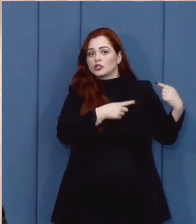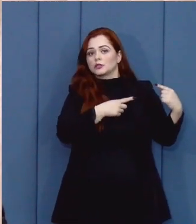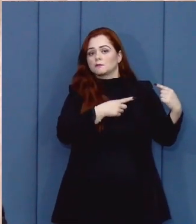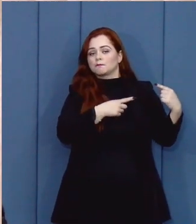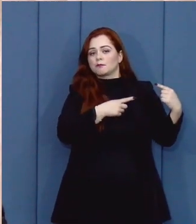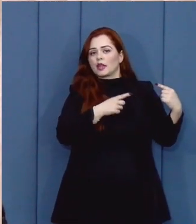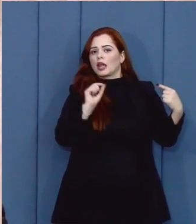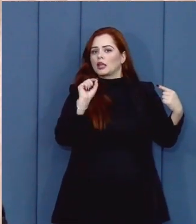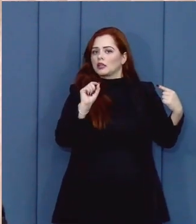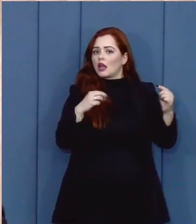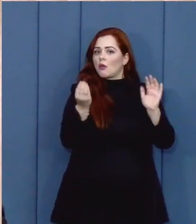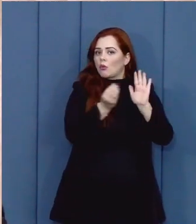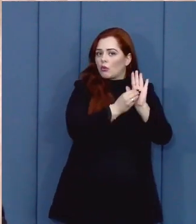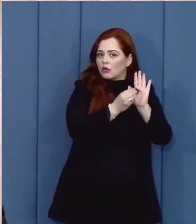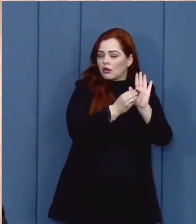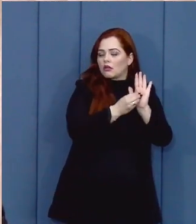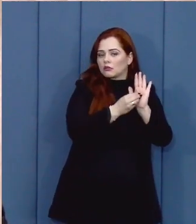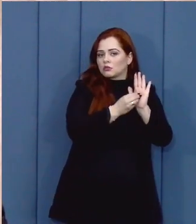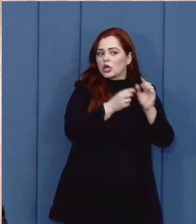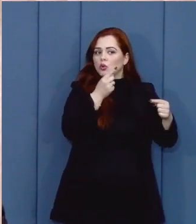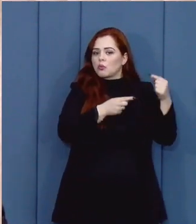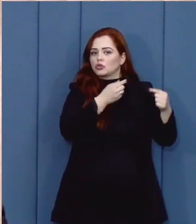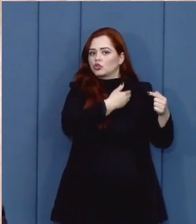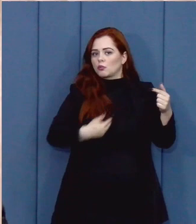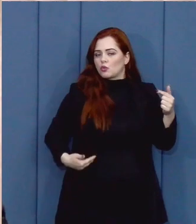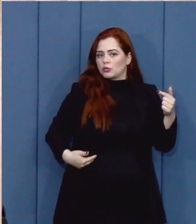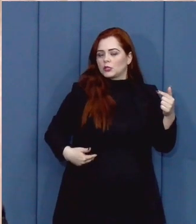As políticas que são implementadas, as políticas públicas,